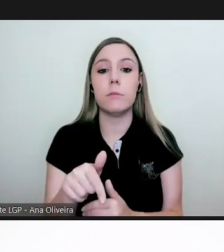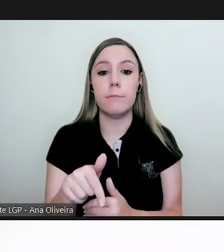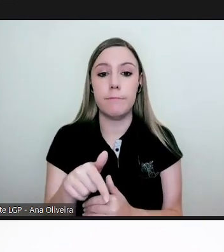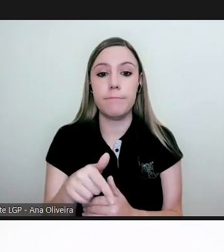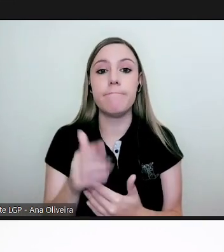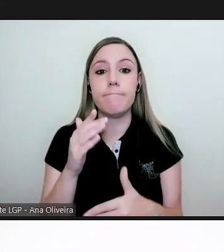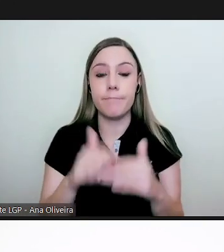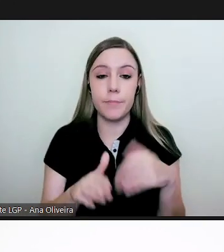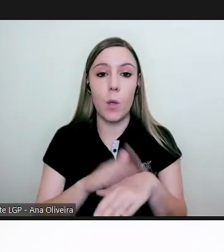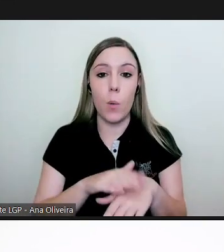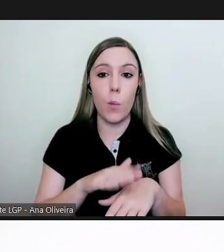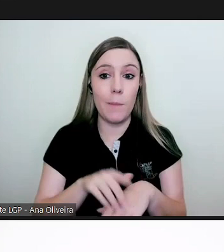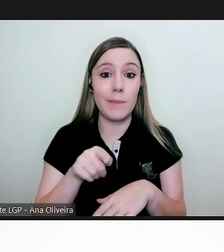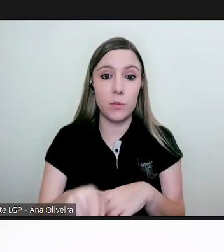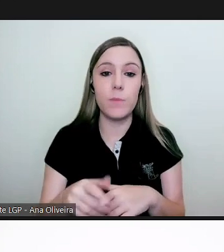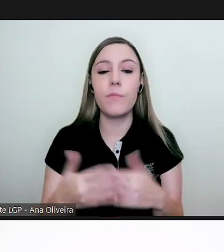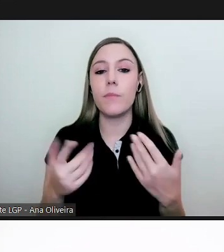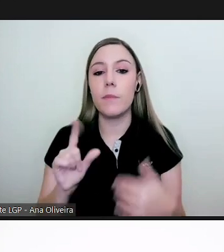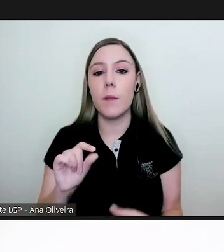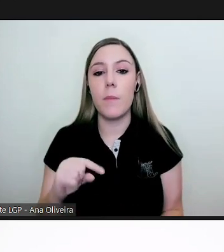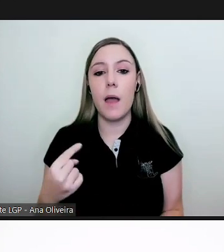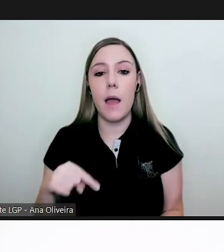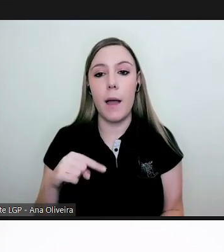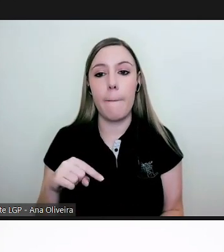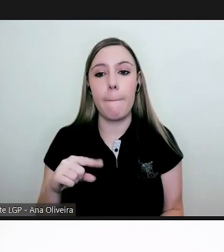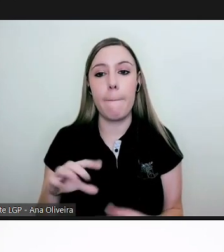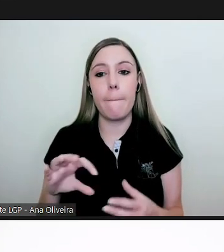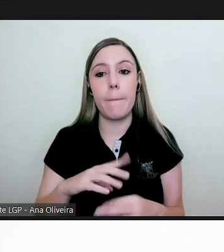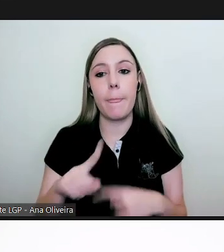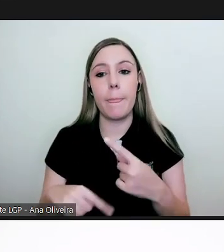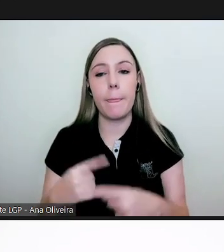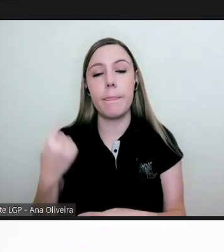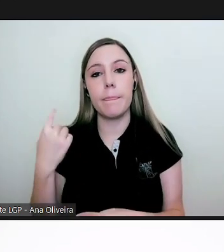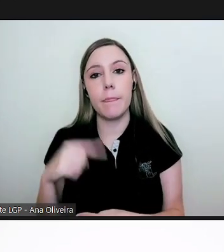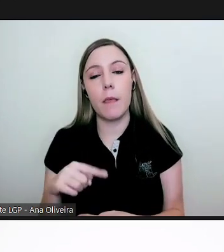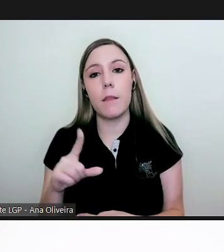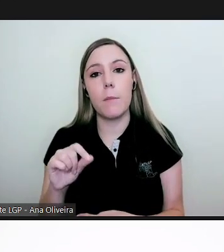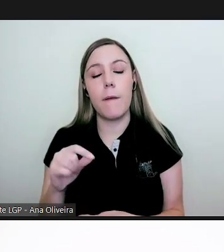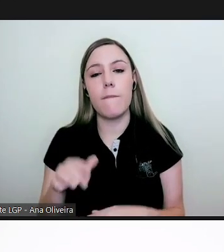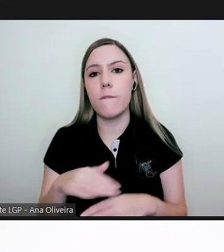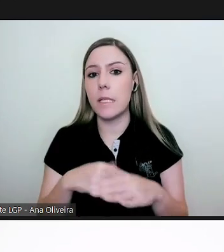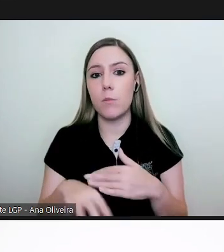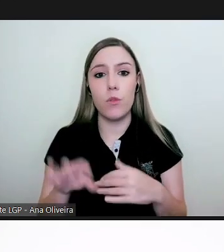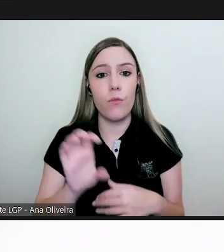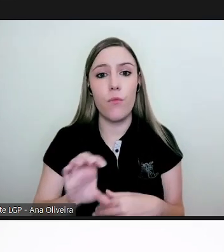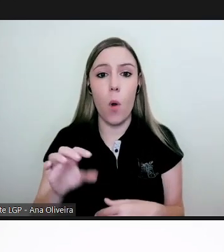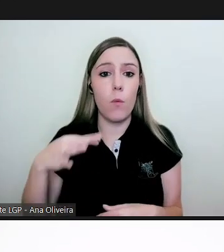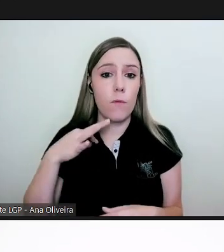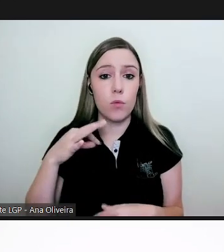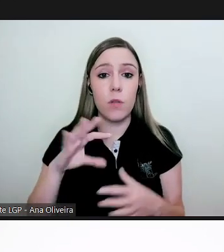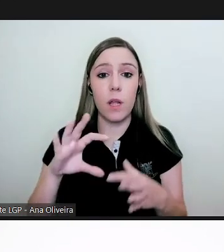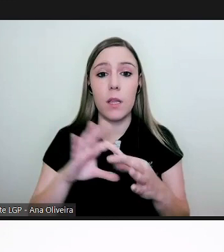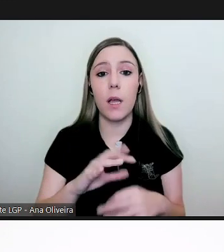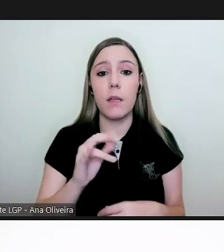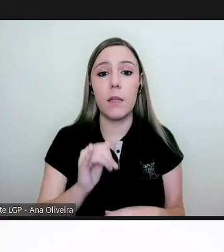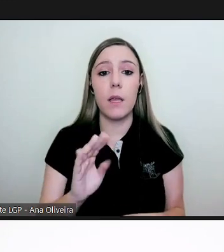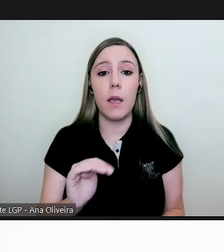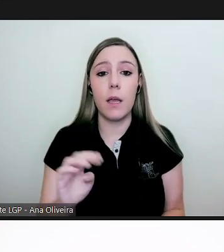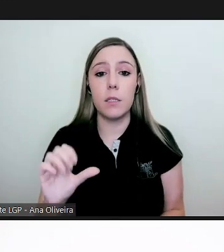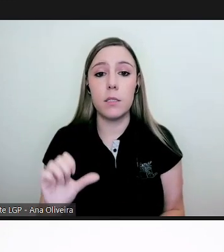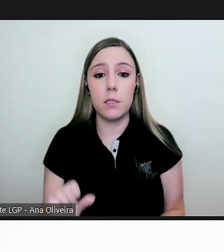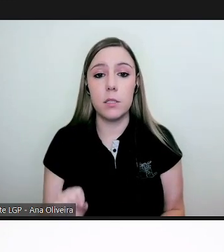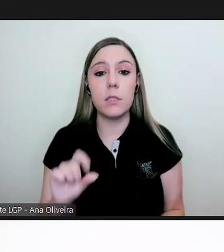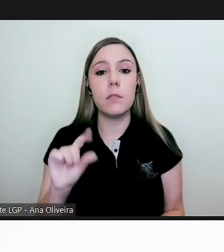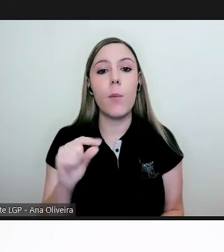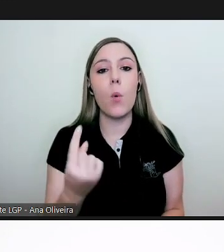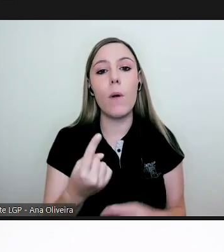por esses índices. Nós temos também, dos outros empréstimos, voluntariamente fizemos com indicadores ESG, nomeadamente um muito